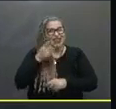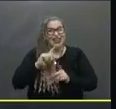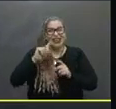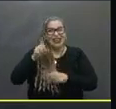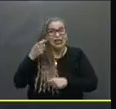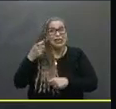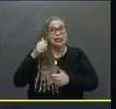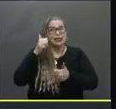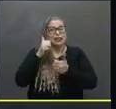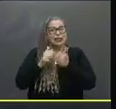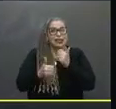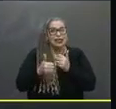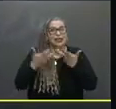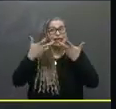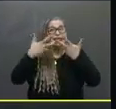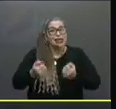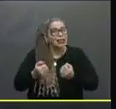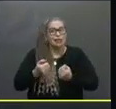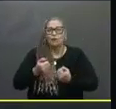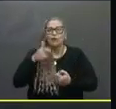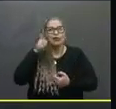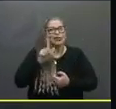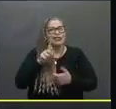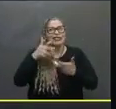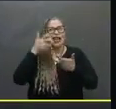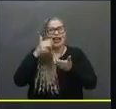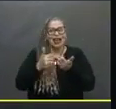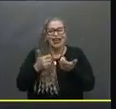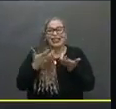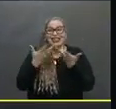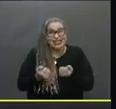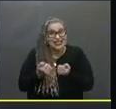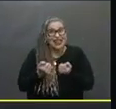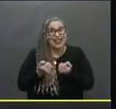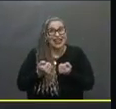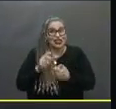mas é a verdade, é difícil aceitar ainda o dia a dia.